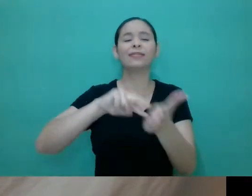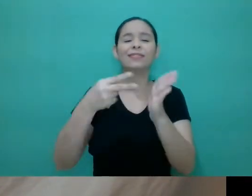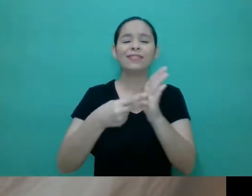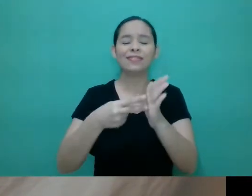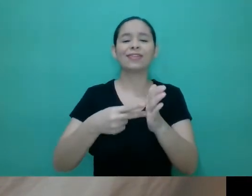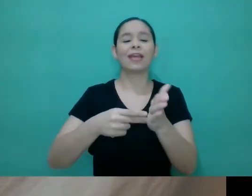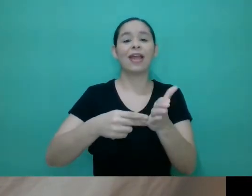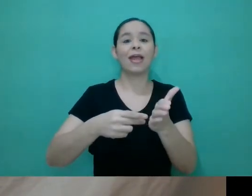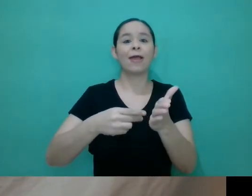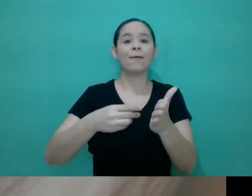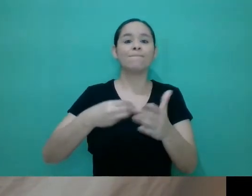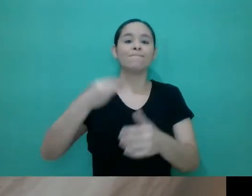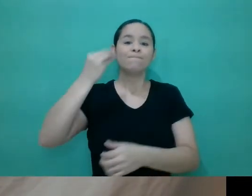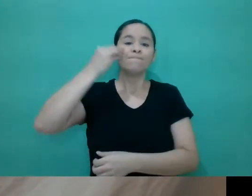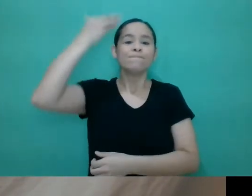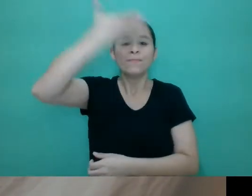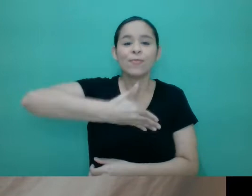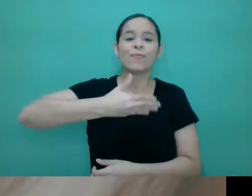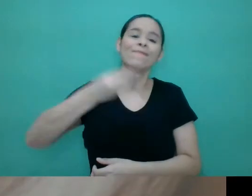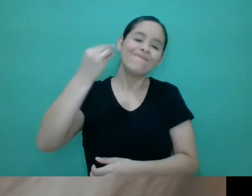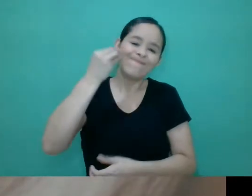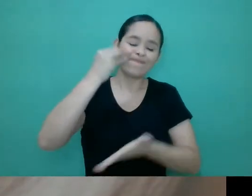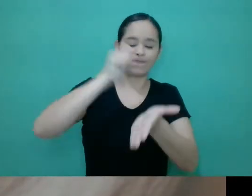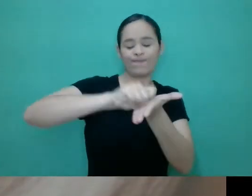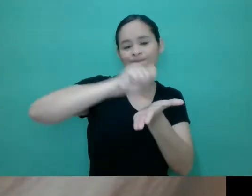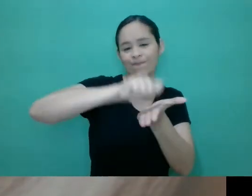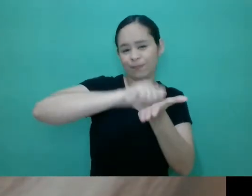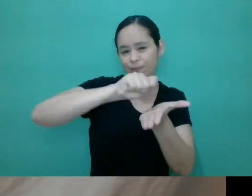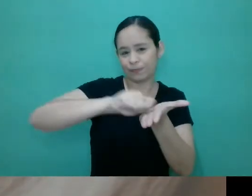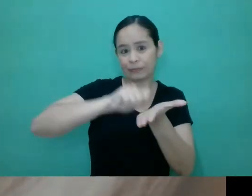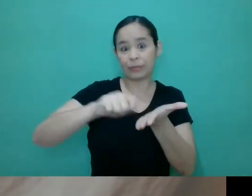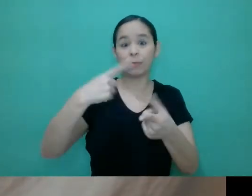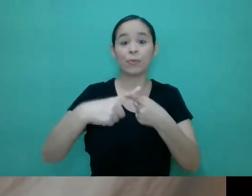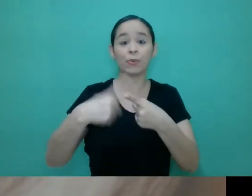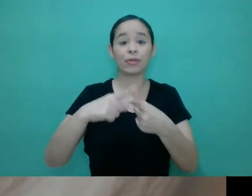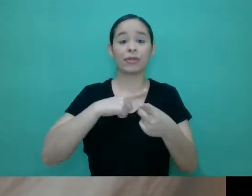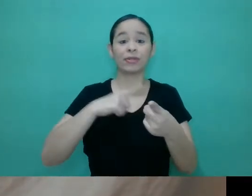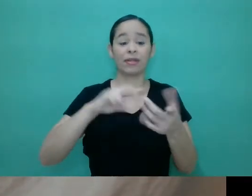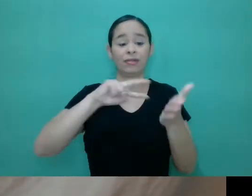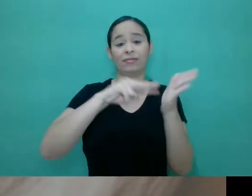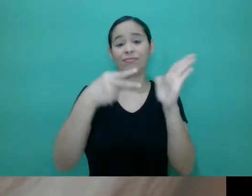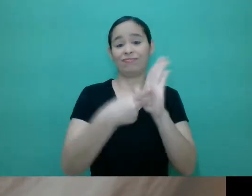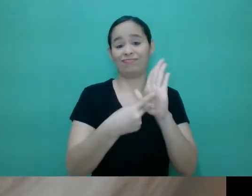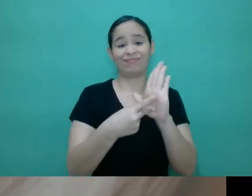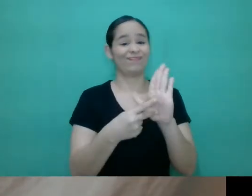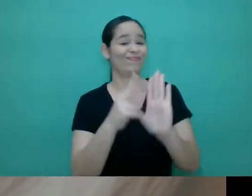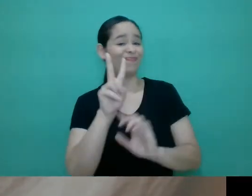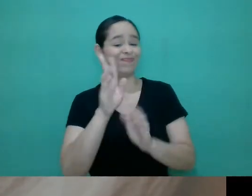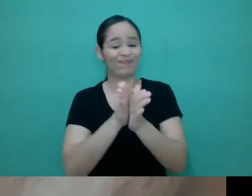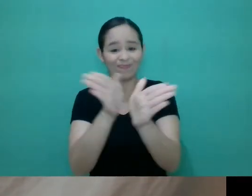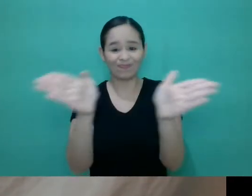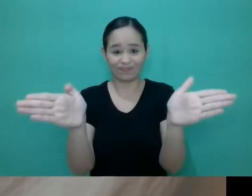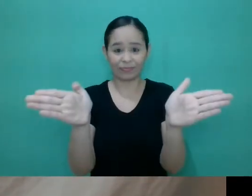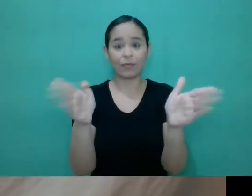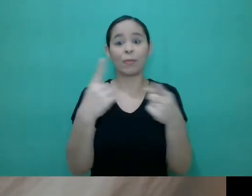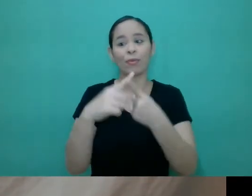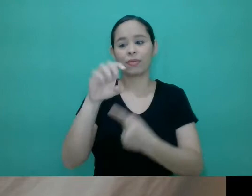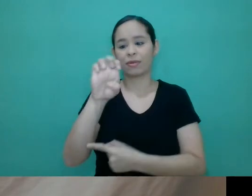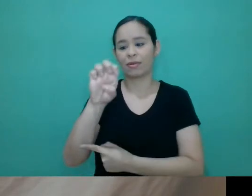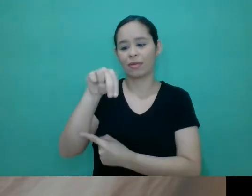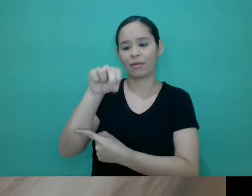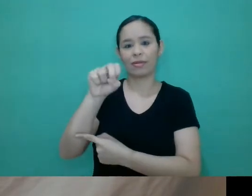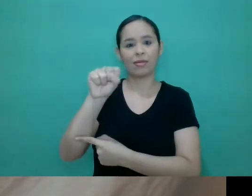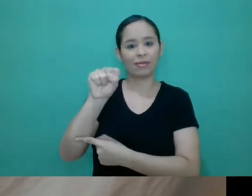da escrita, justamente porque tem um duplo sentido aí quando ele utiliza a palavra ensaio, né,